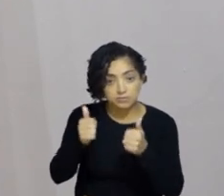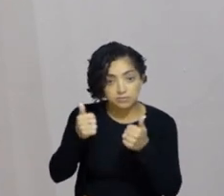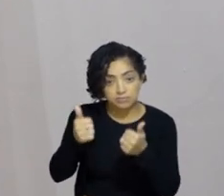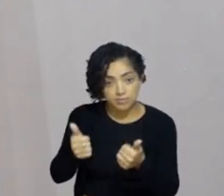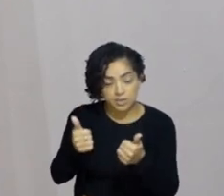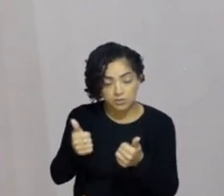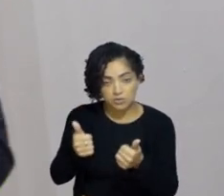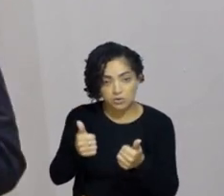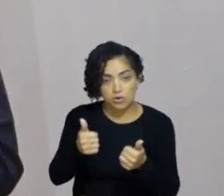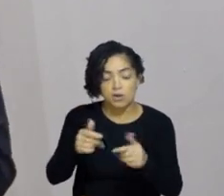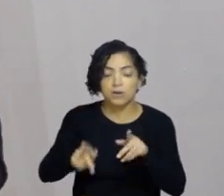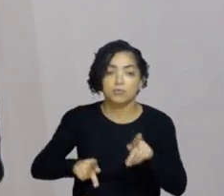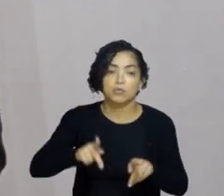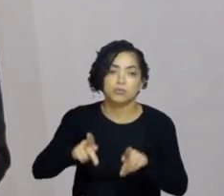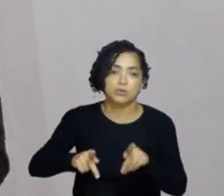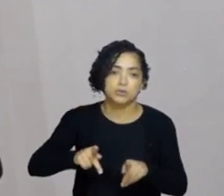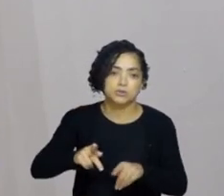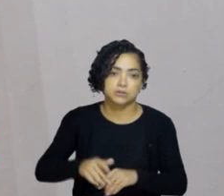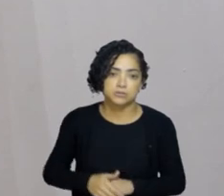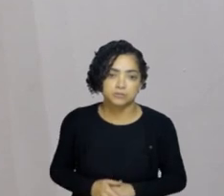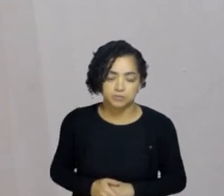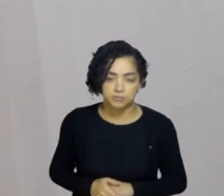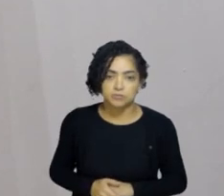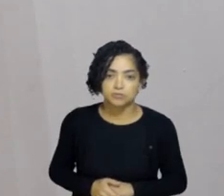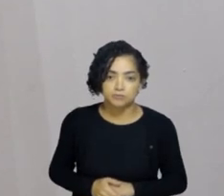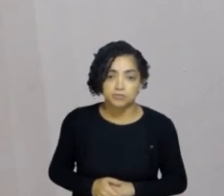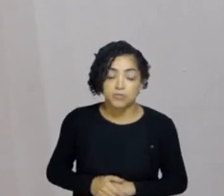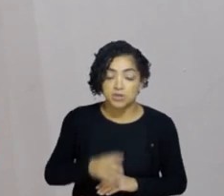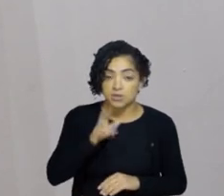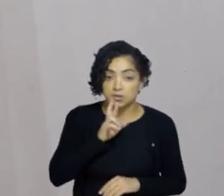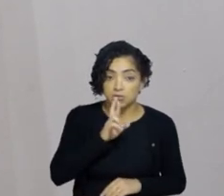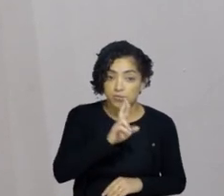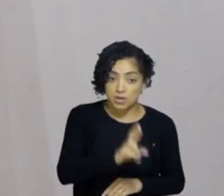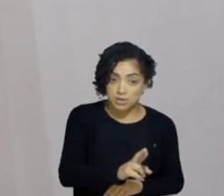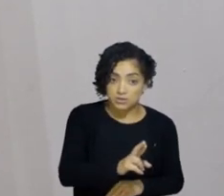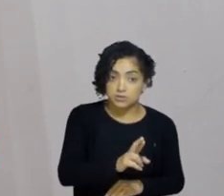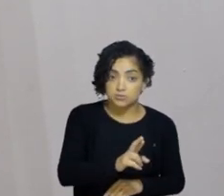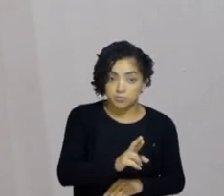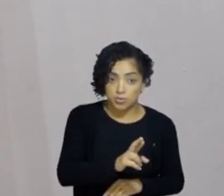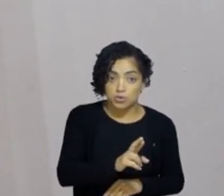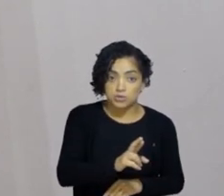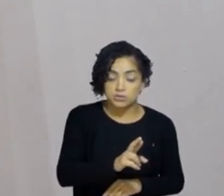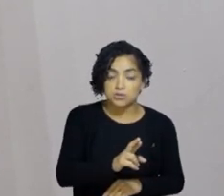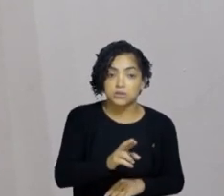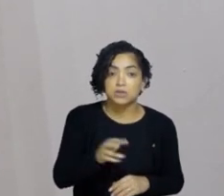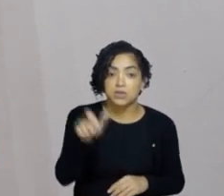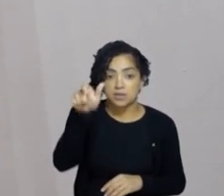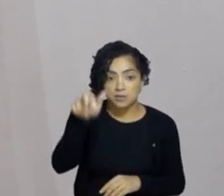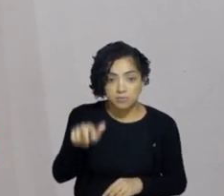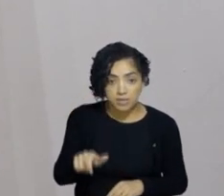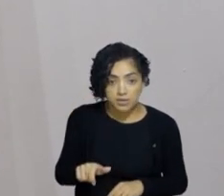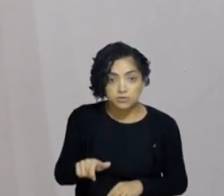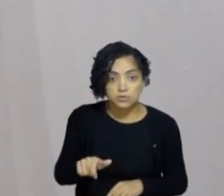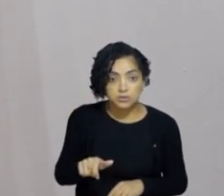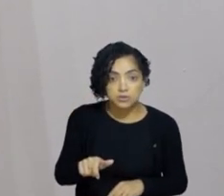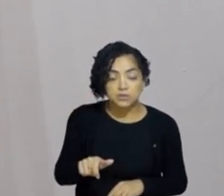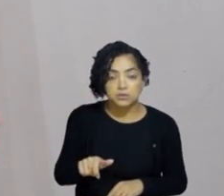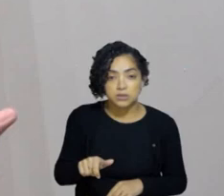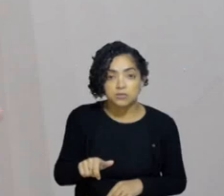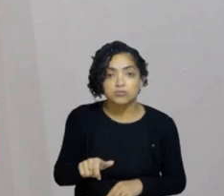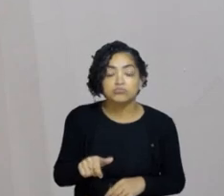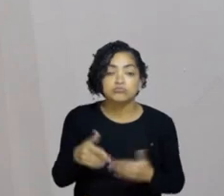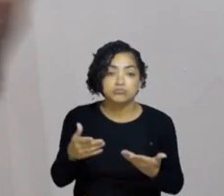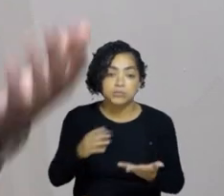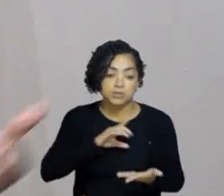comunidade catarinense e dar uma resposta para o cidadão que procura uma delegacia